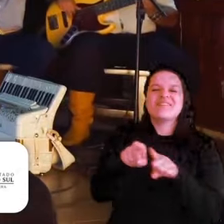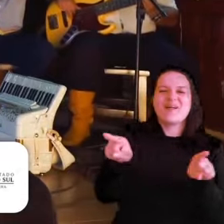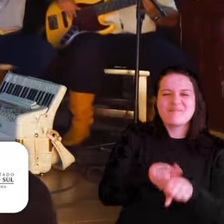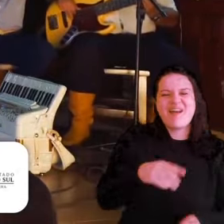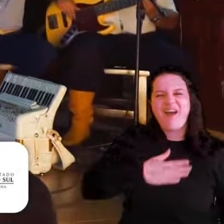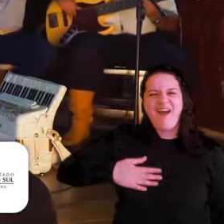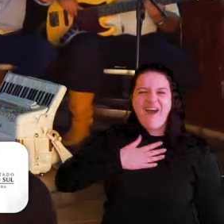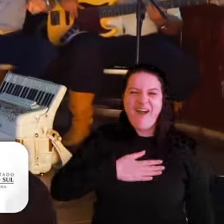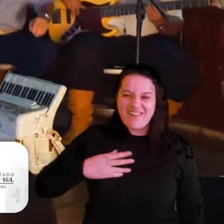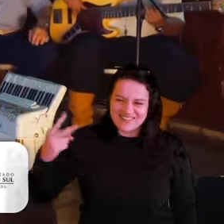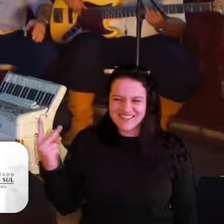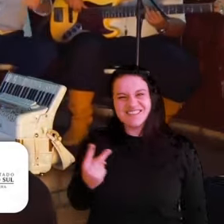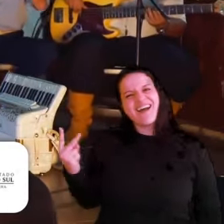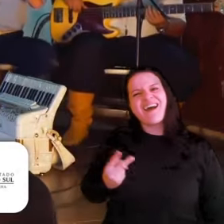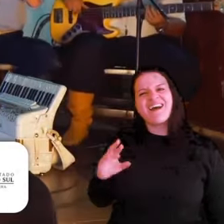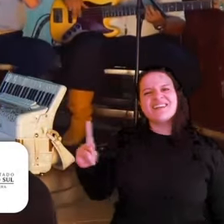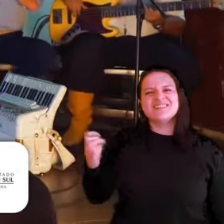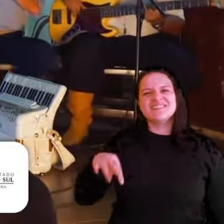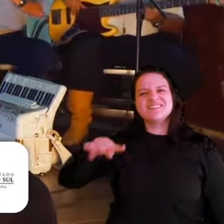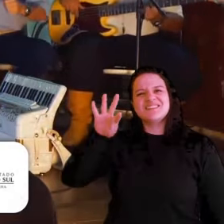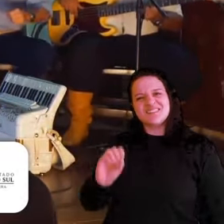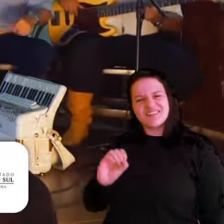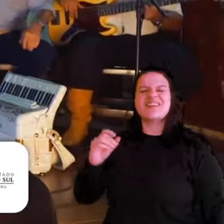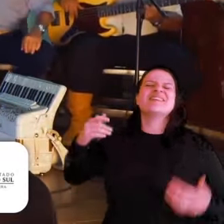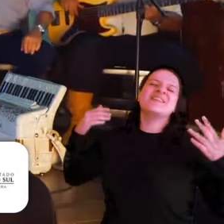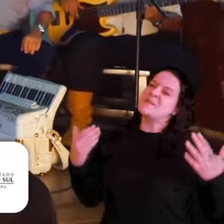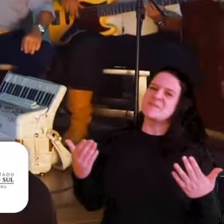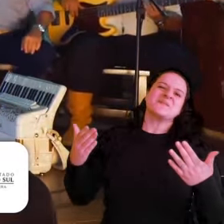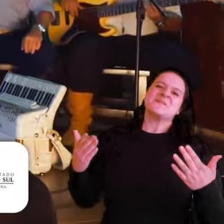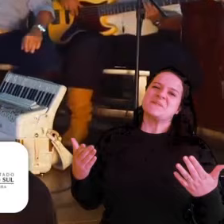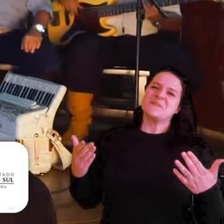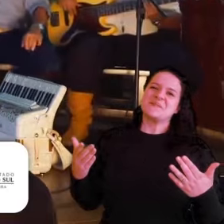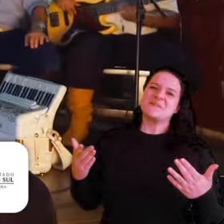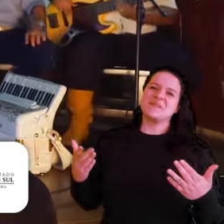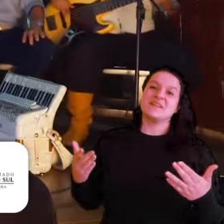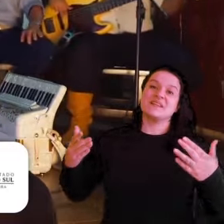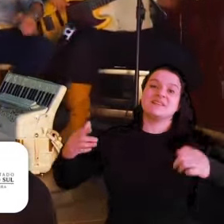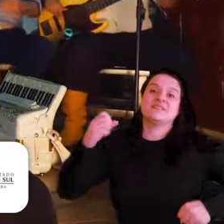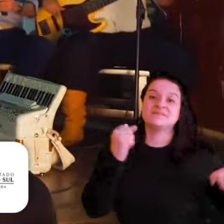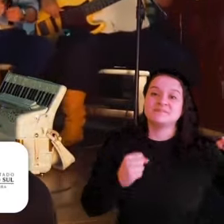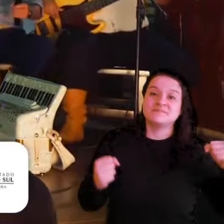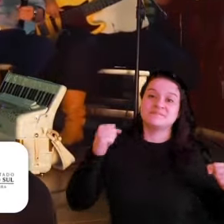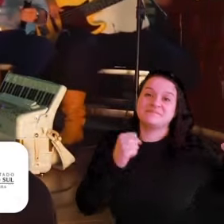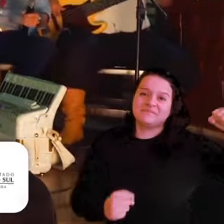tudo é fã e amigo do Chiquito e Bordoneio, gurizada, né? Foi o seu Guaião!